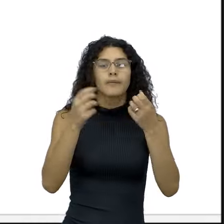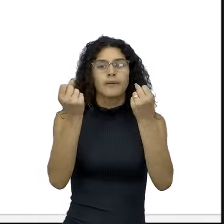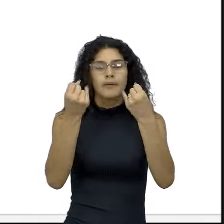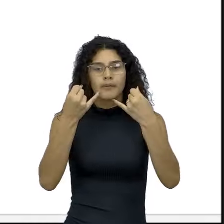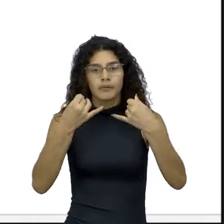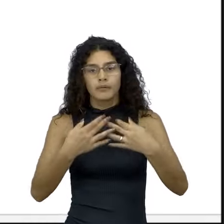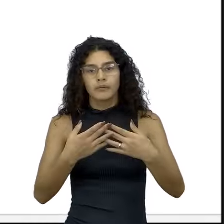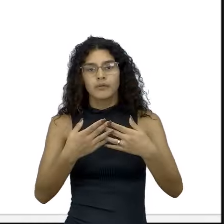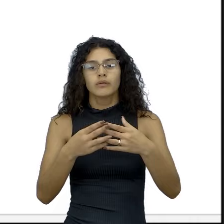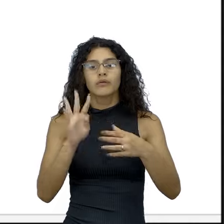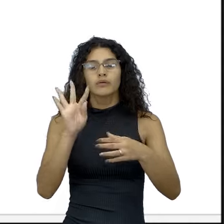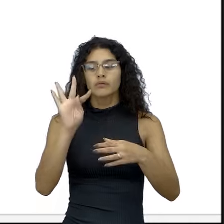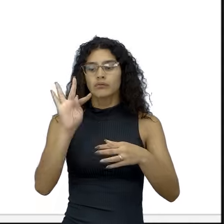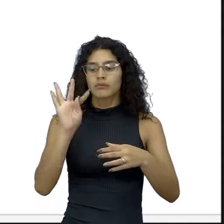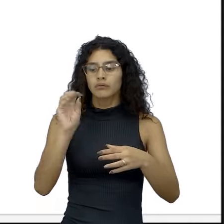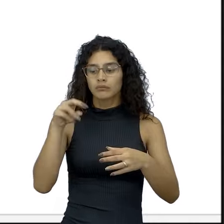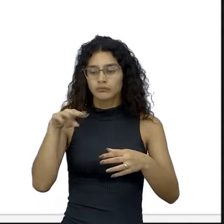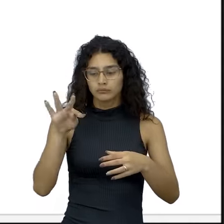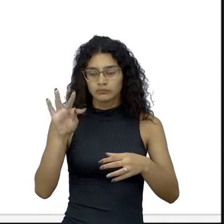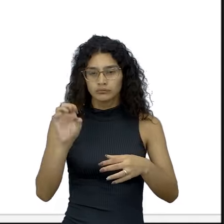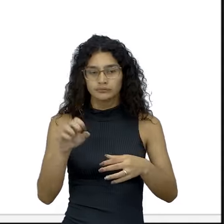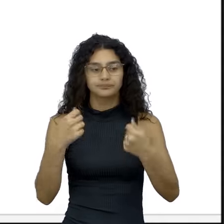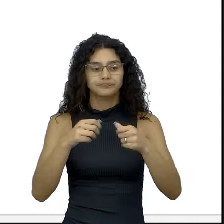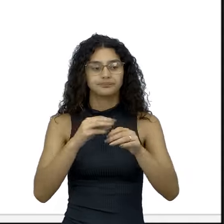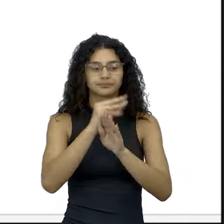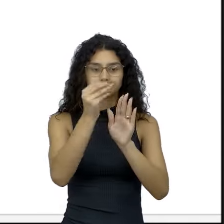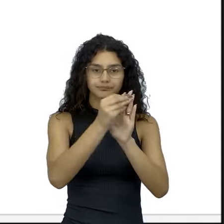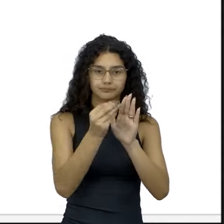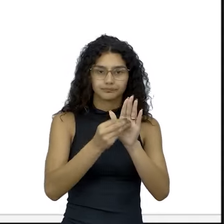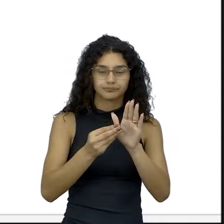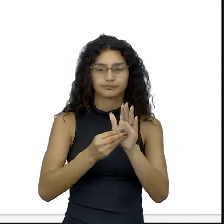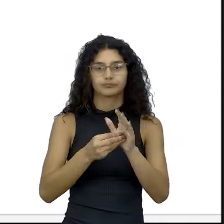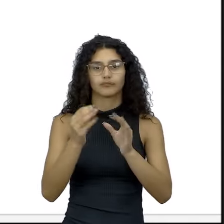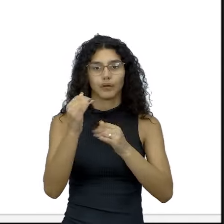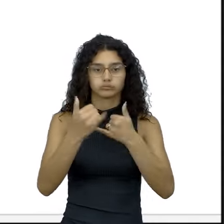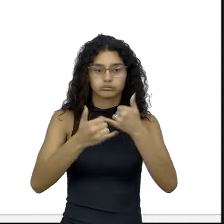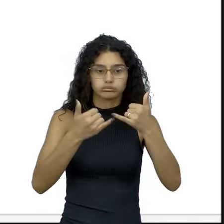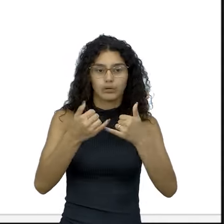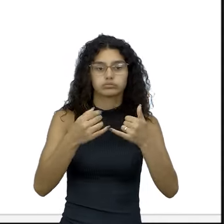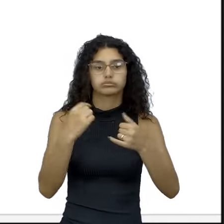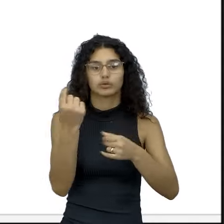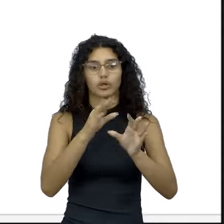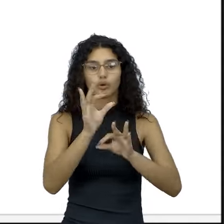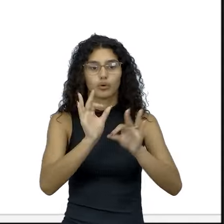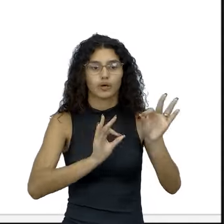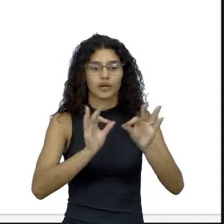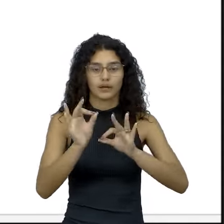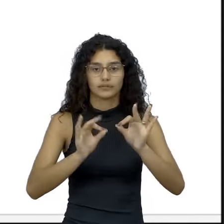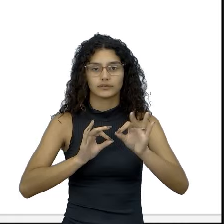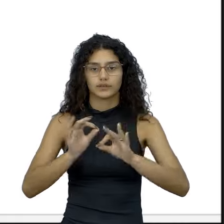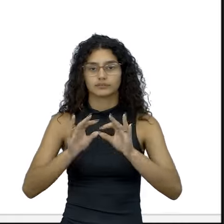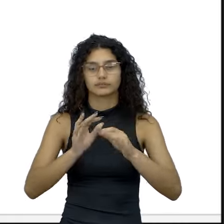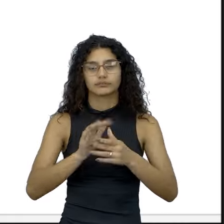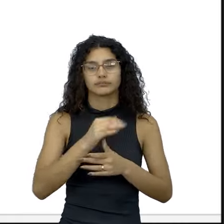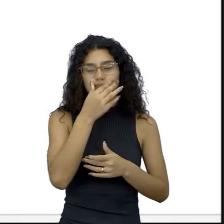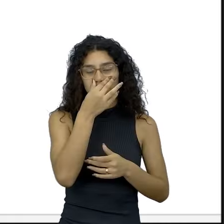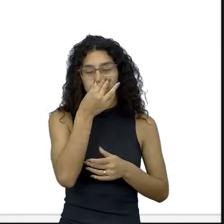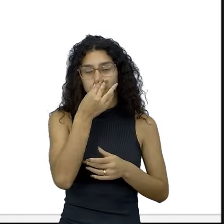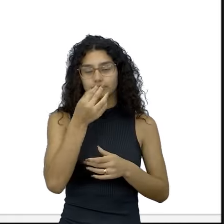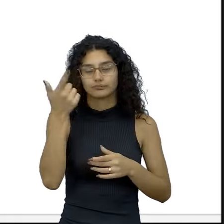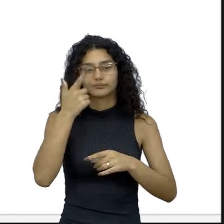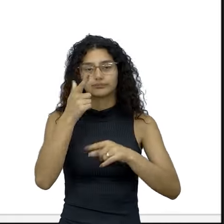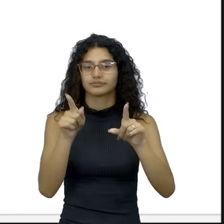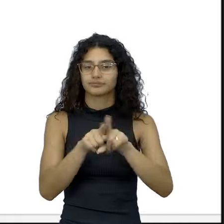a fonte. A gente precisa colocar essas questões em jogo para organizar esse trabalho, para planejar esse trabalho e conseguir